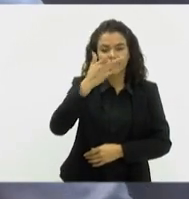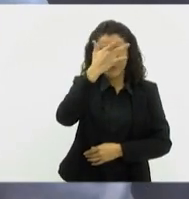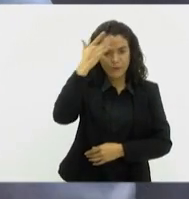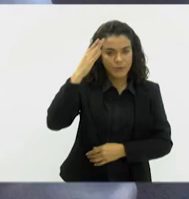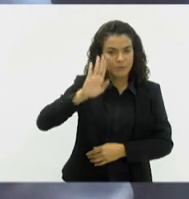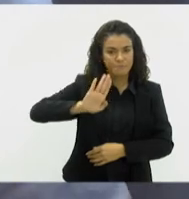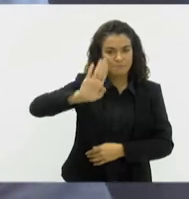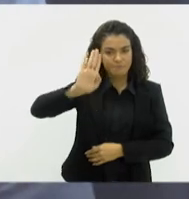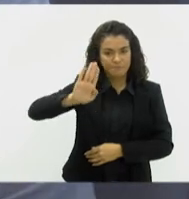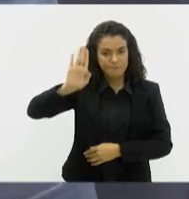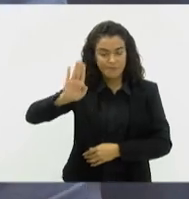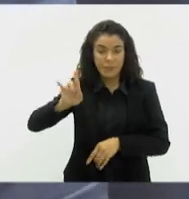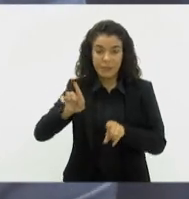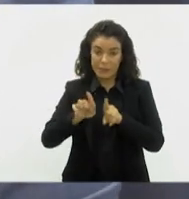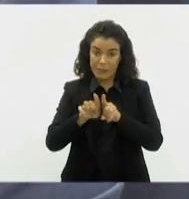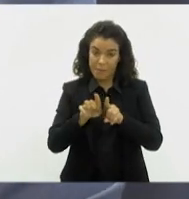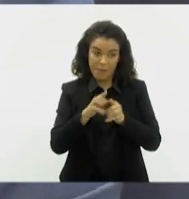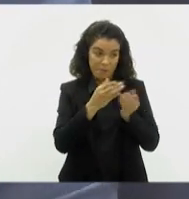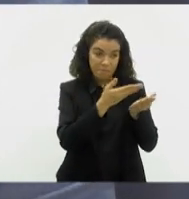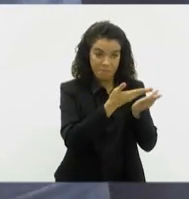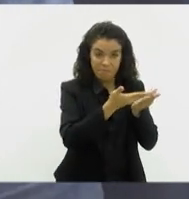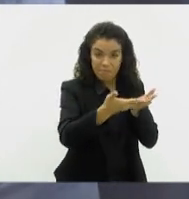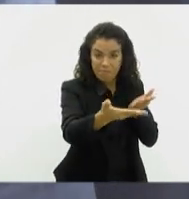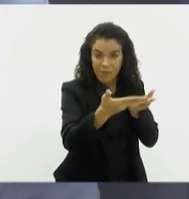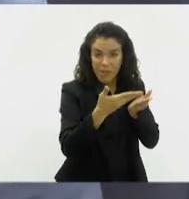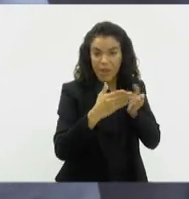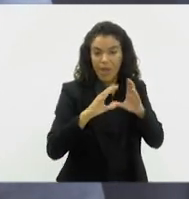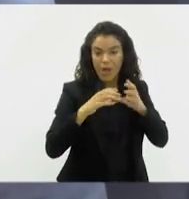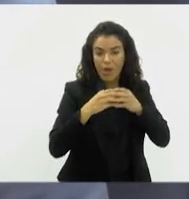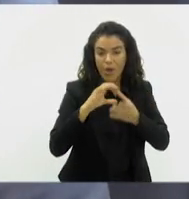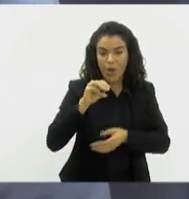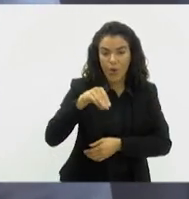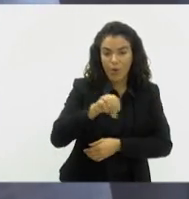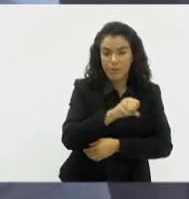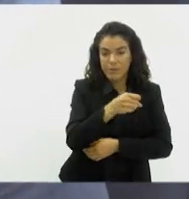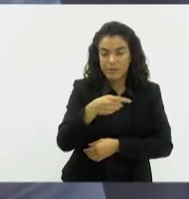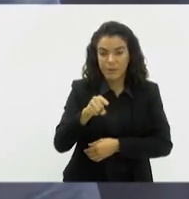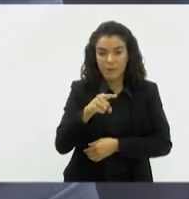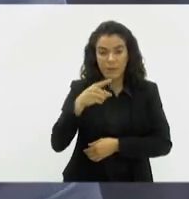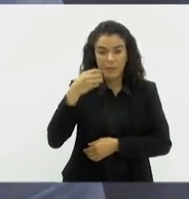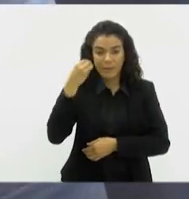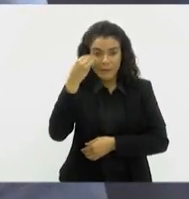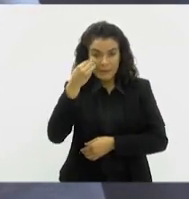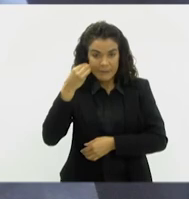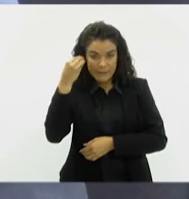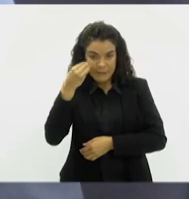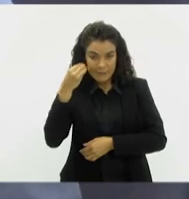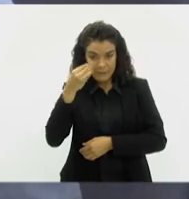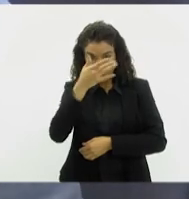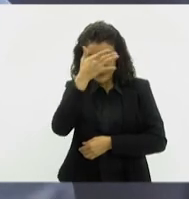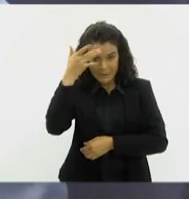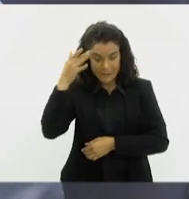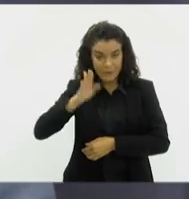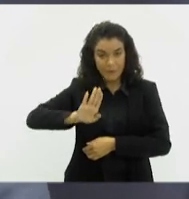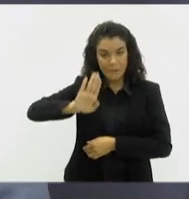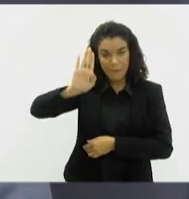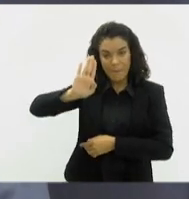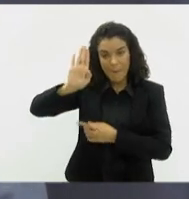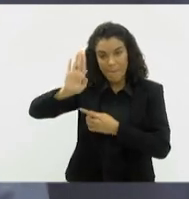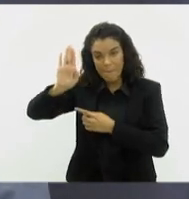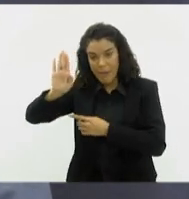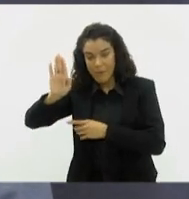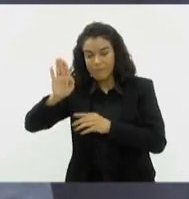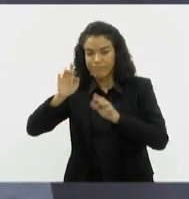que tenha sido observado não só pela comissão, mas pelo comitê, a experiência do candidato nos temas